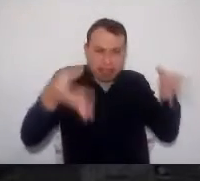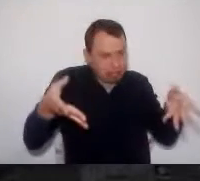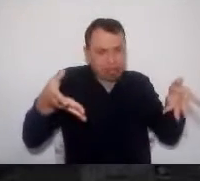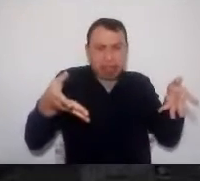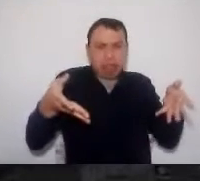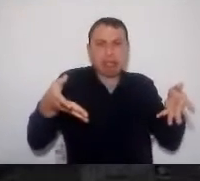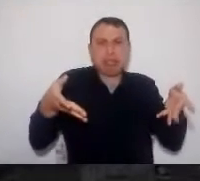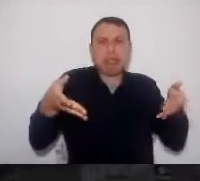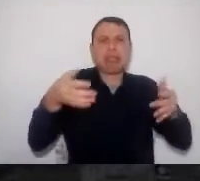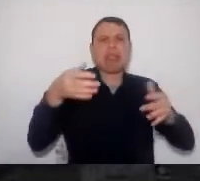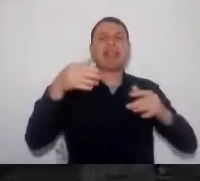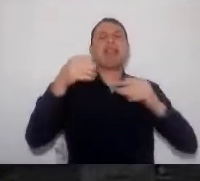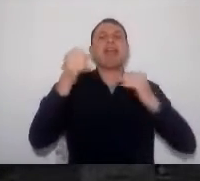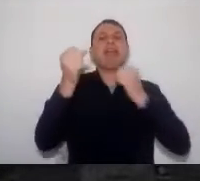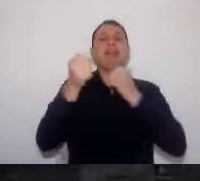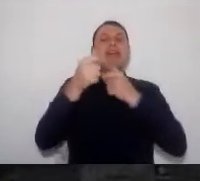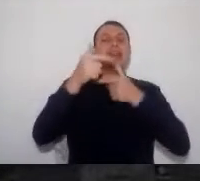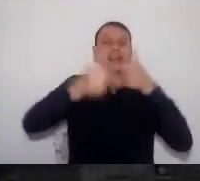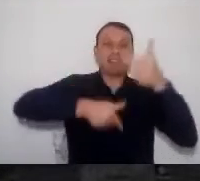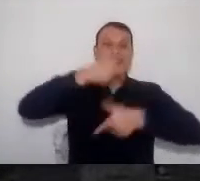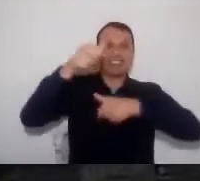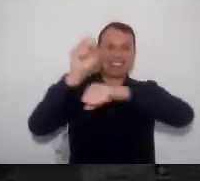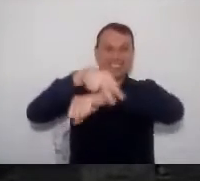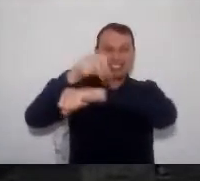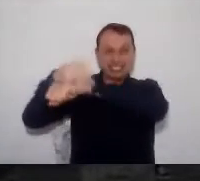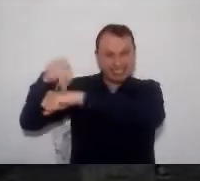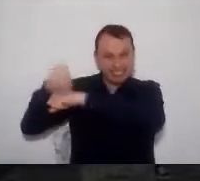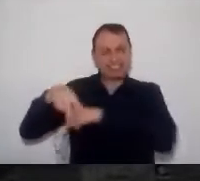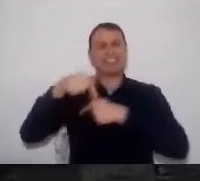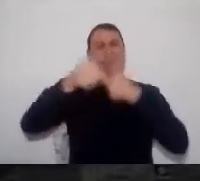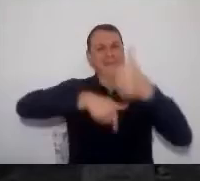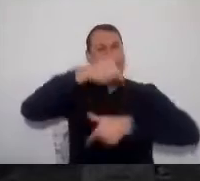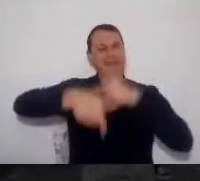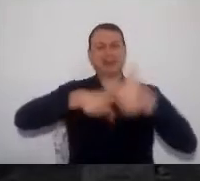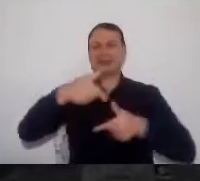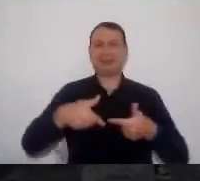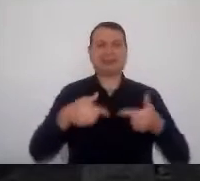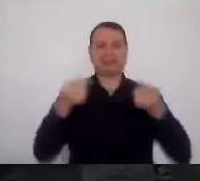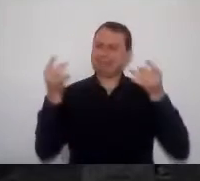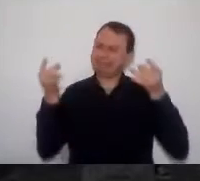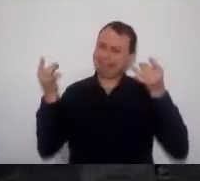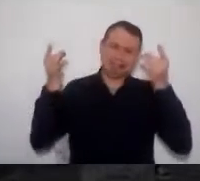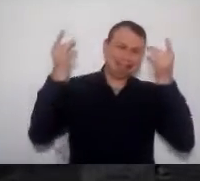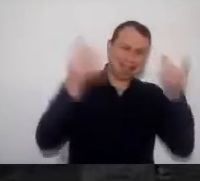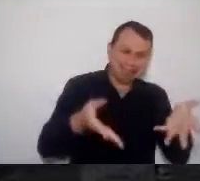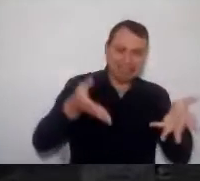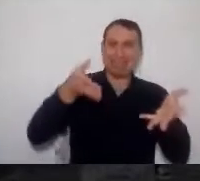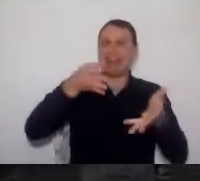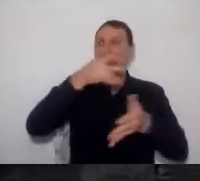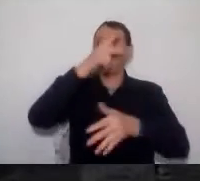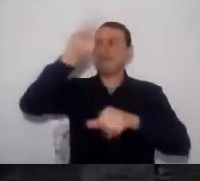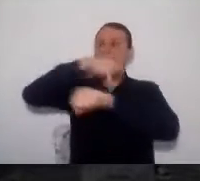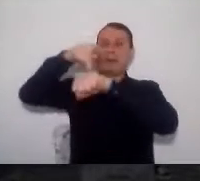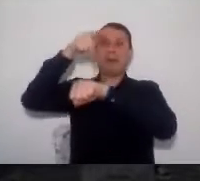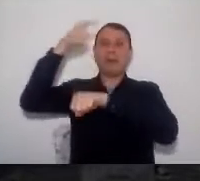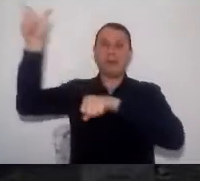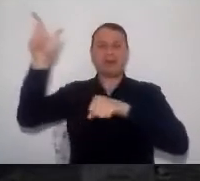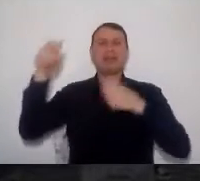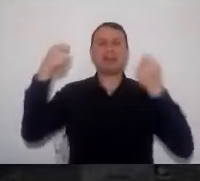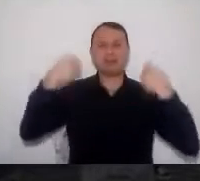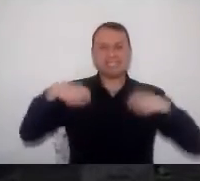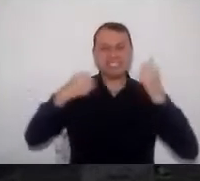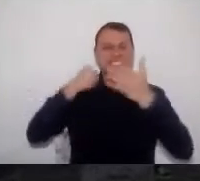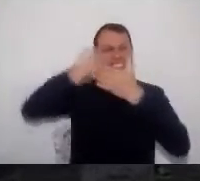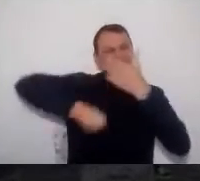de emprego e de sustento da família, os seus trabalhadores. Então, nós temos que ir para essa disputa salarial com muita garra,